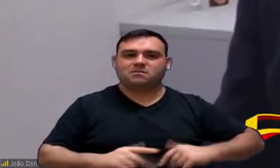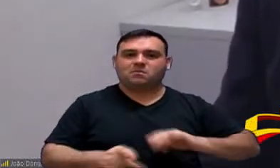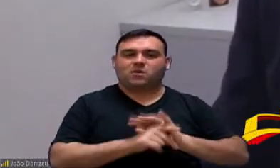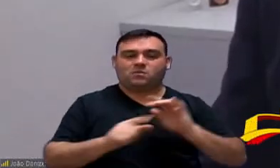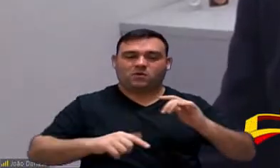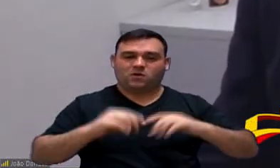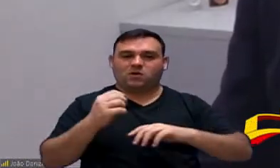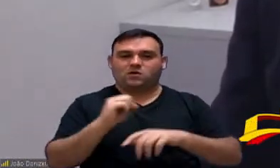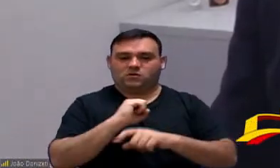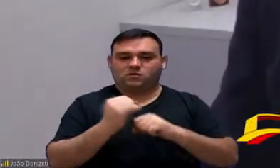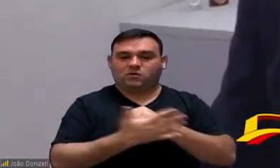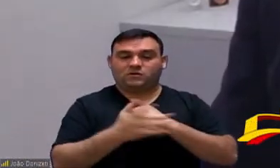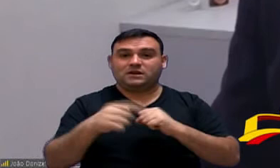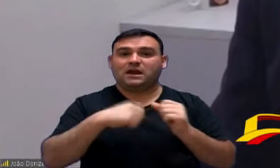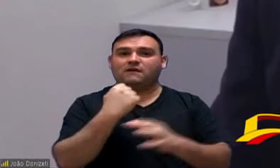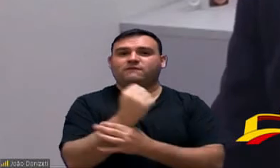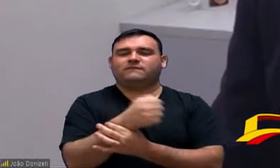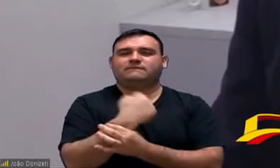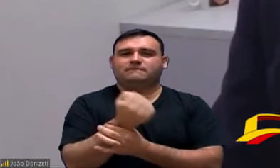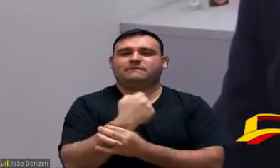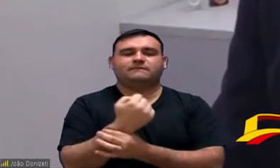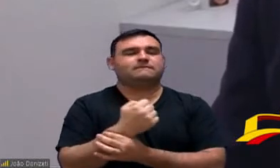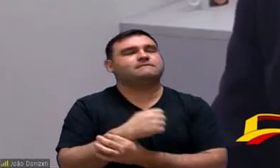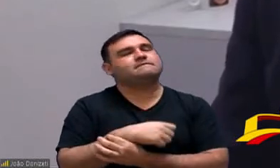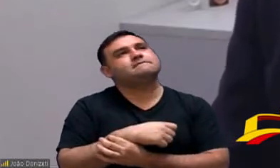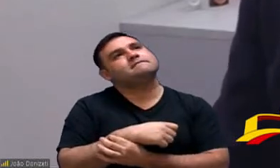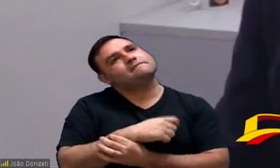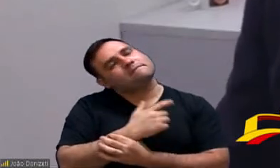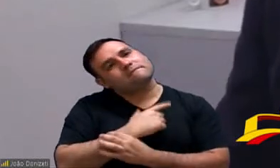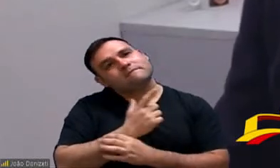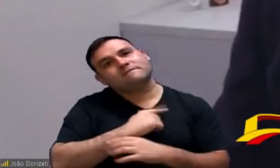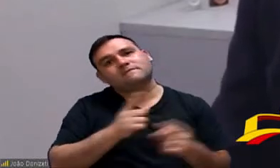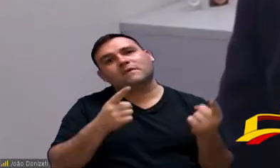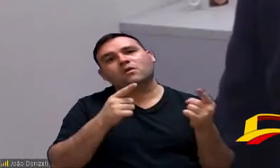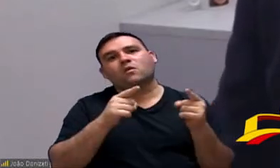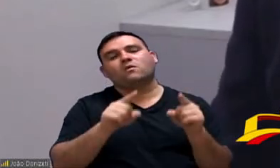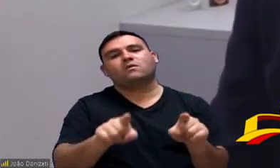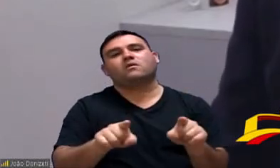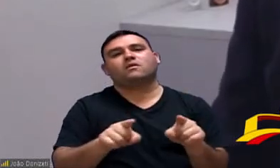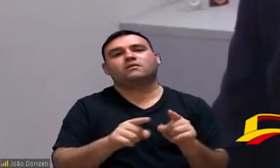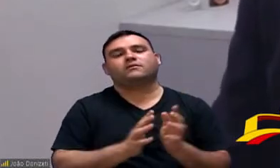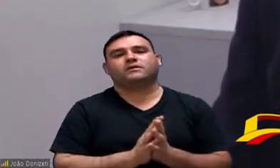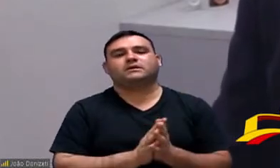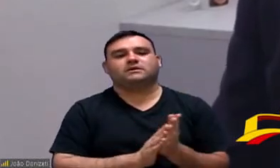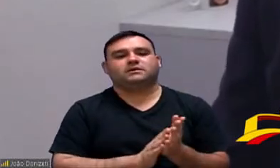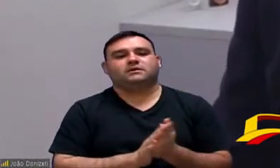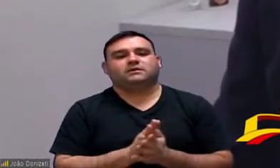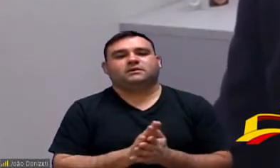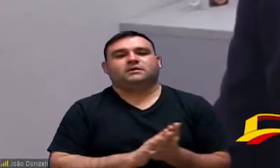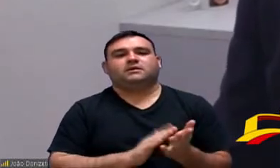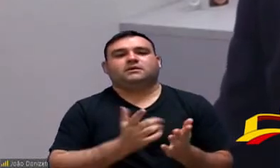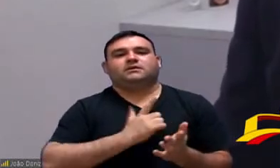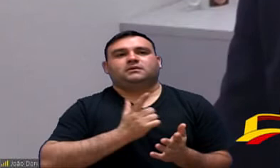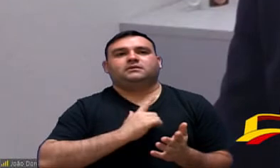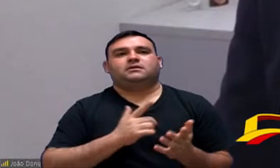e é o trabalho de fisioterapia. Talvez até fazer, por exemplo, um convênio, vereador Treviso, com